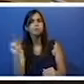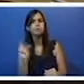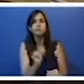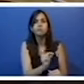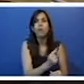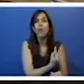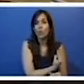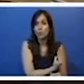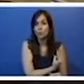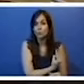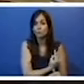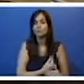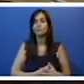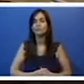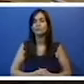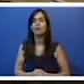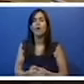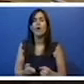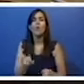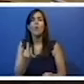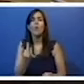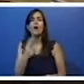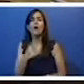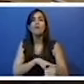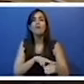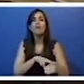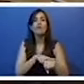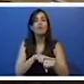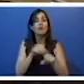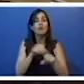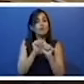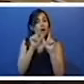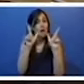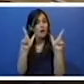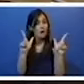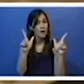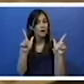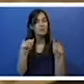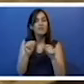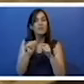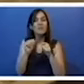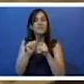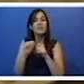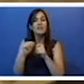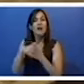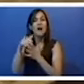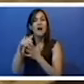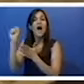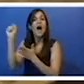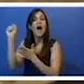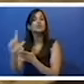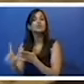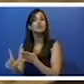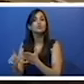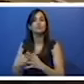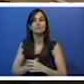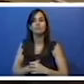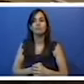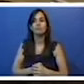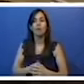verdes para formar azul e olha lá Eu dividi azul em